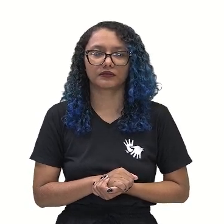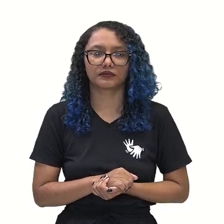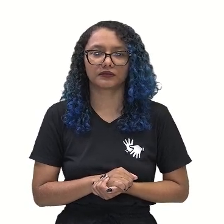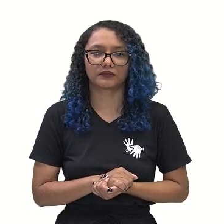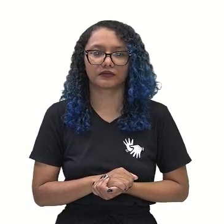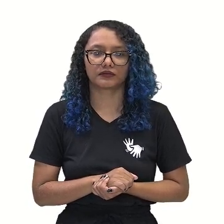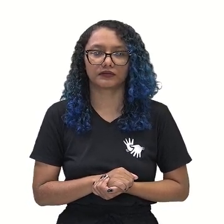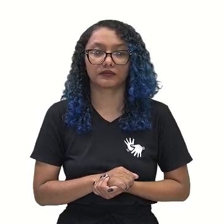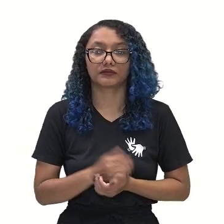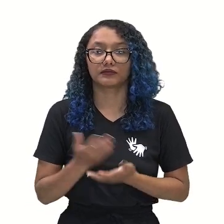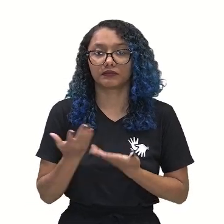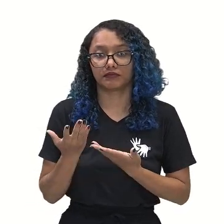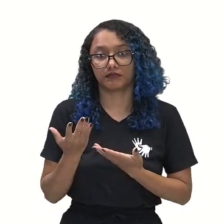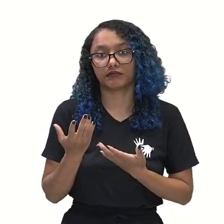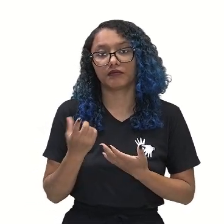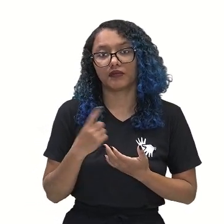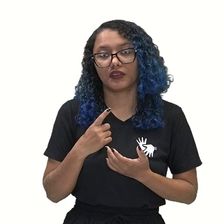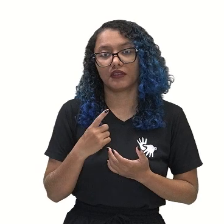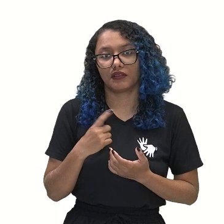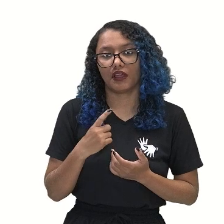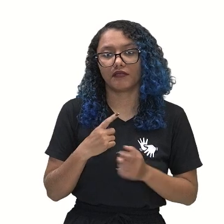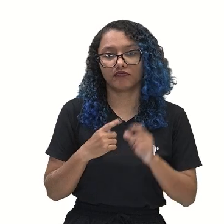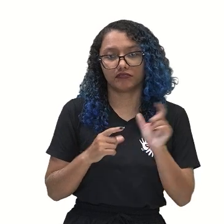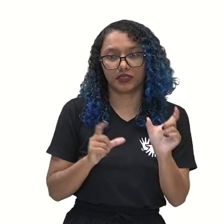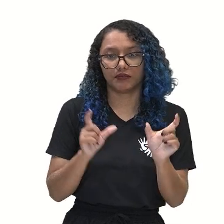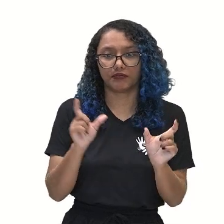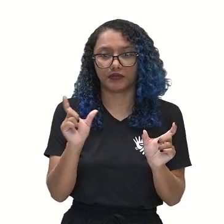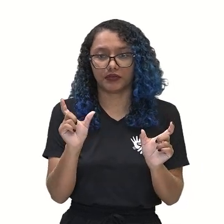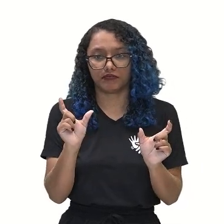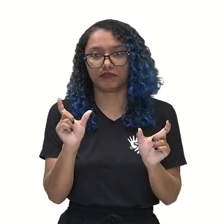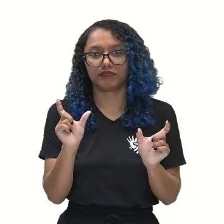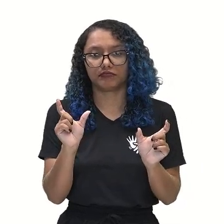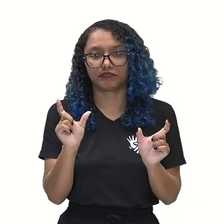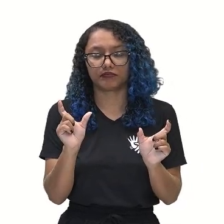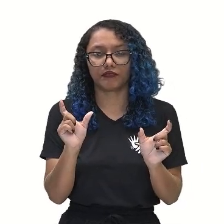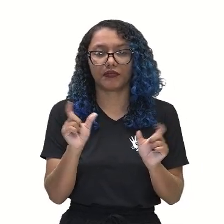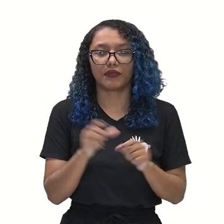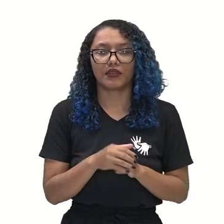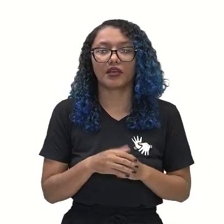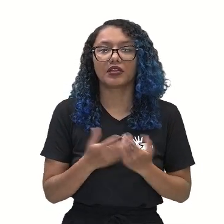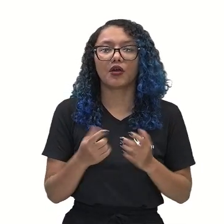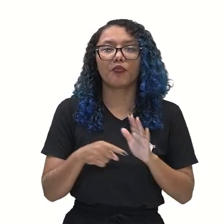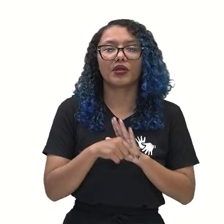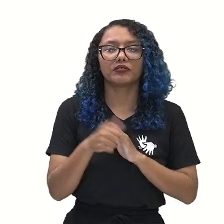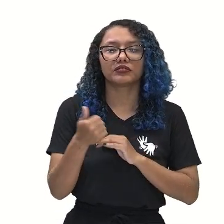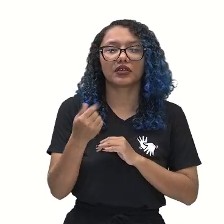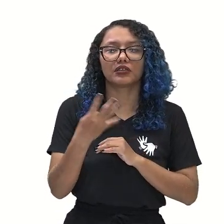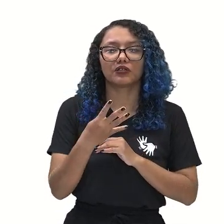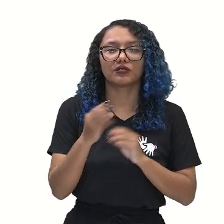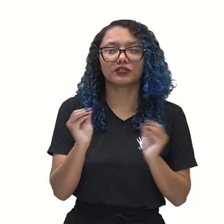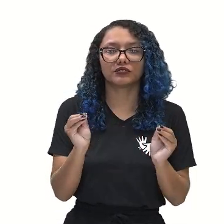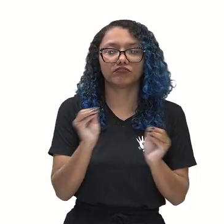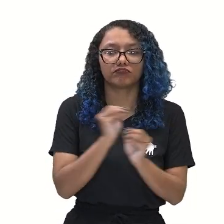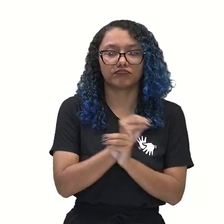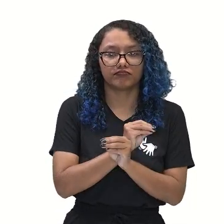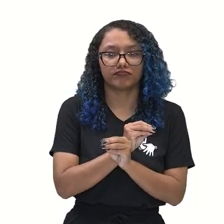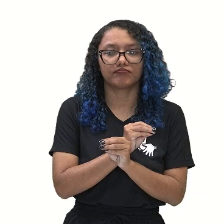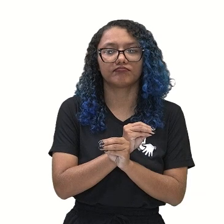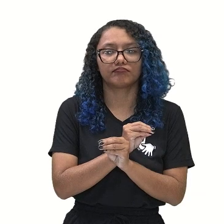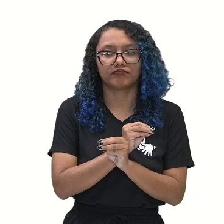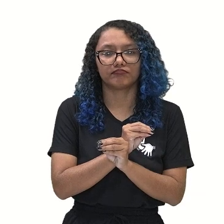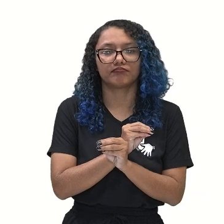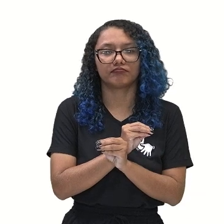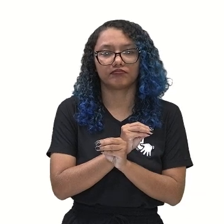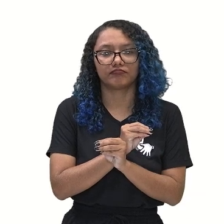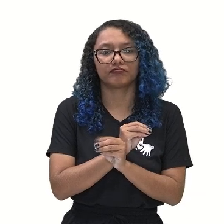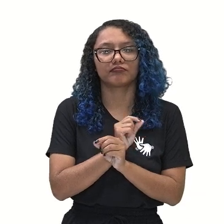primeiro membro, segundo membro. Observe que o menos 14 está no primeiro, então ele vai para o segundo, né? Vai para o segundo como?